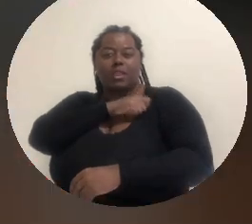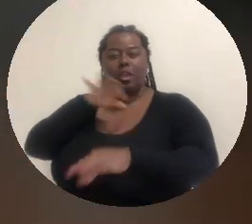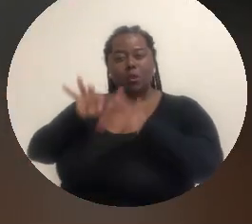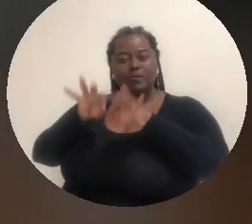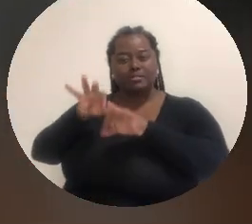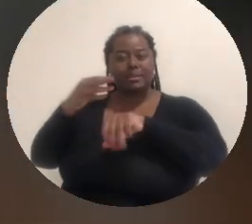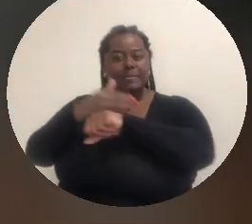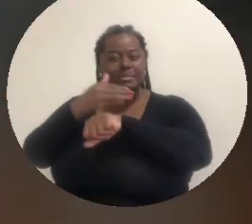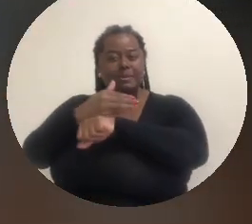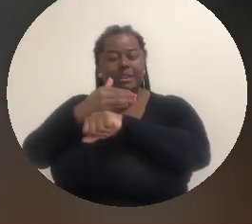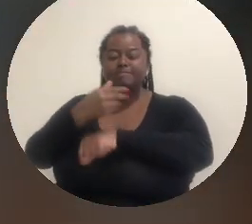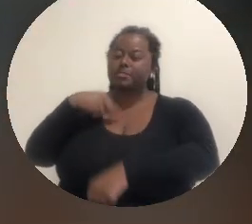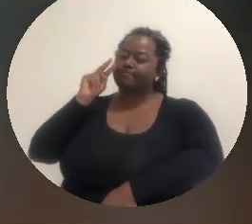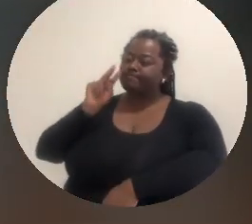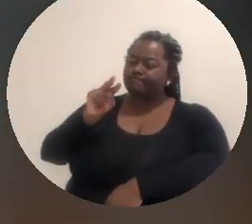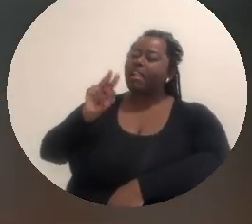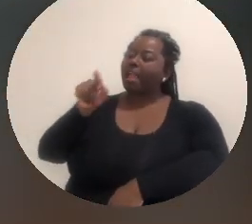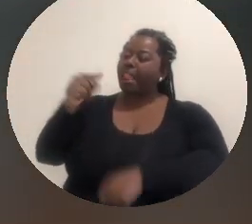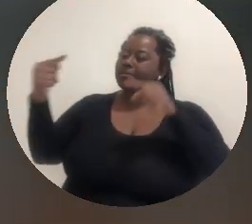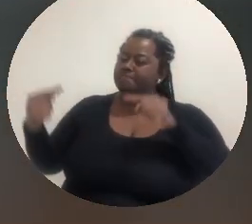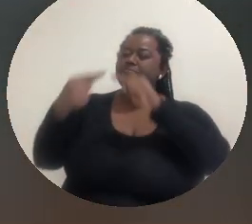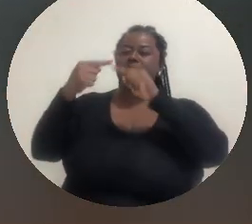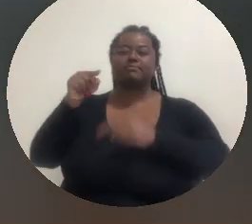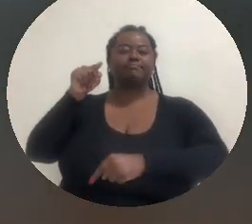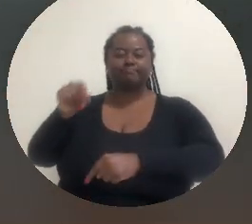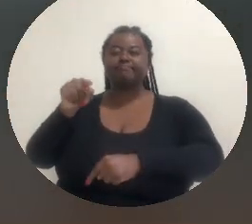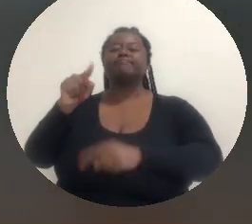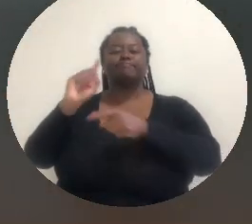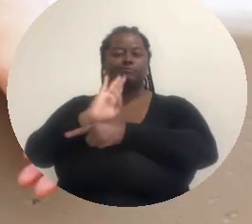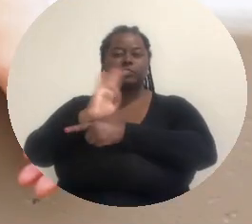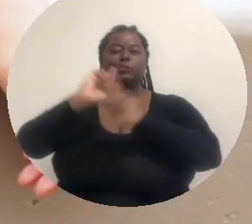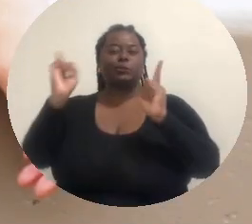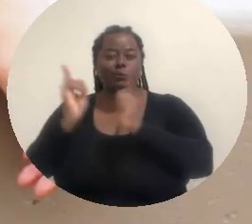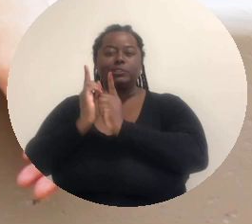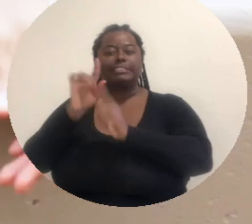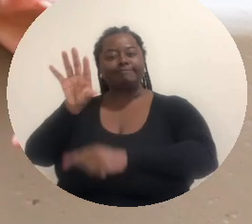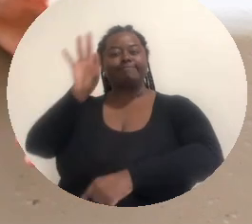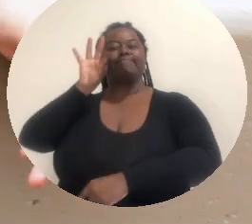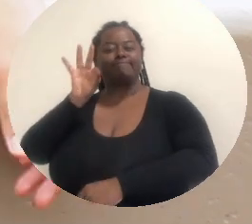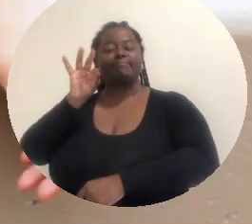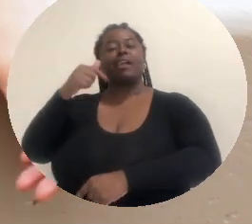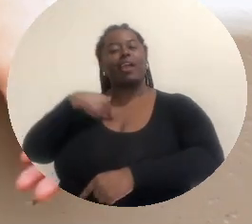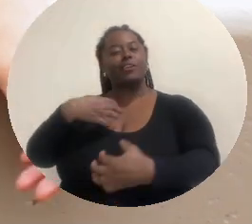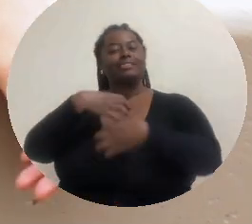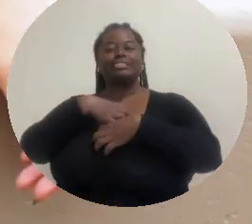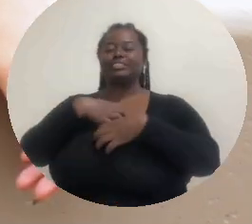alunas, e que na minha cabeça faria total sentido como a protagonista daquele curta ali. Fiquei mais empolgado